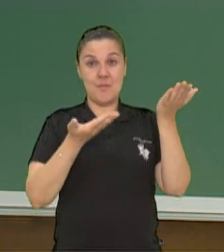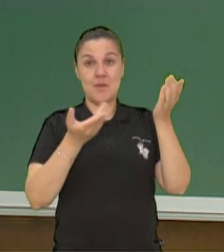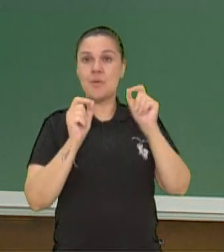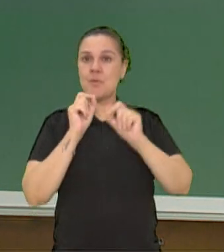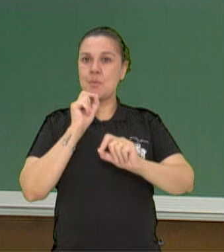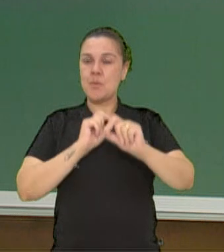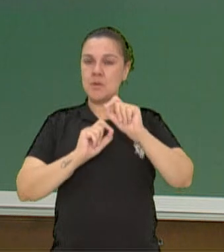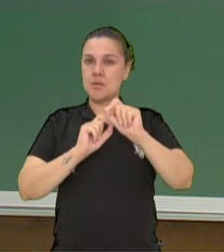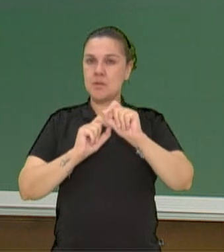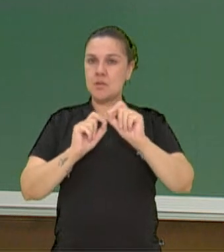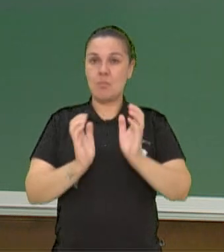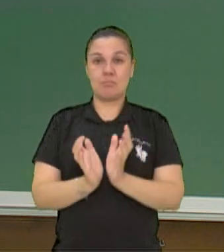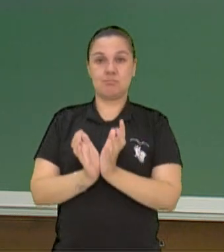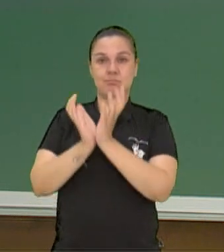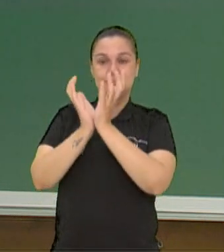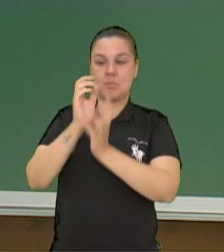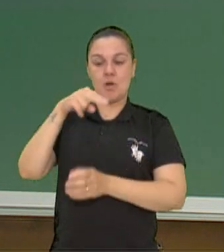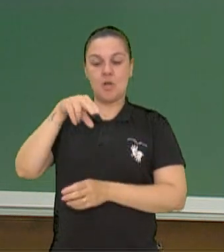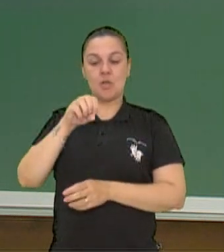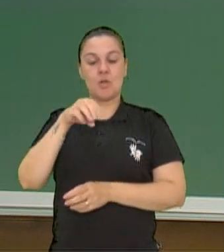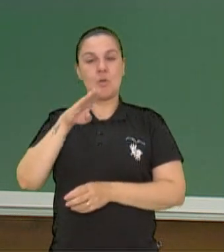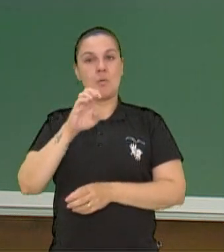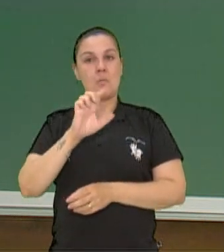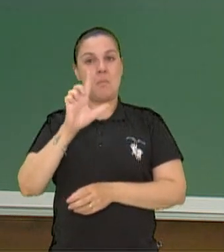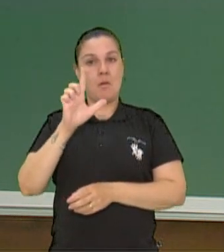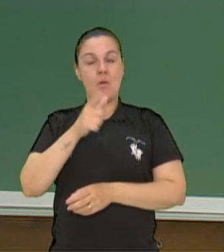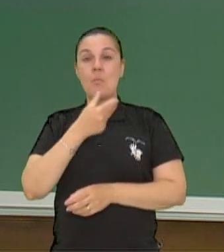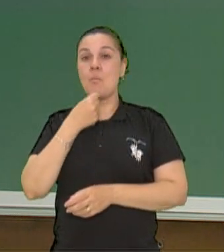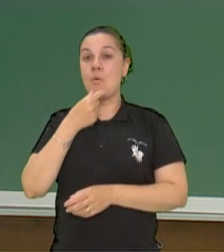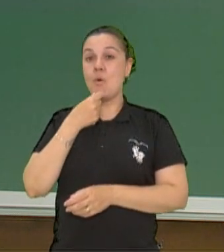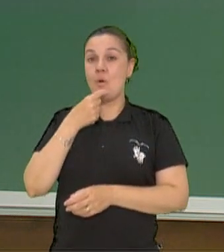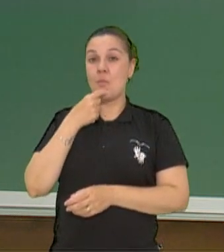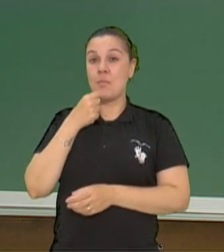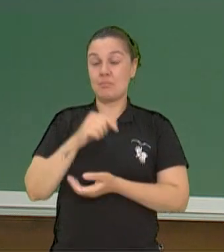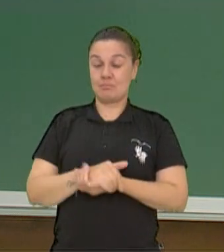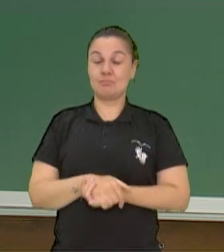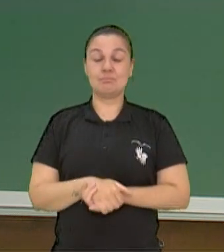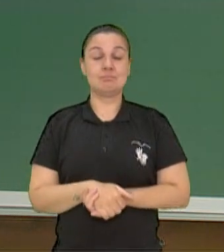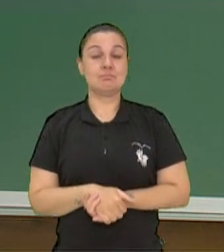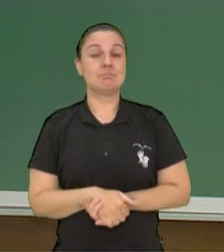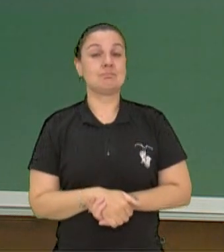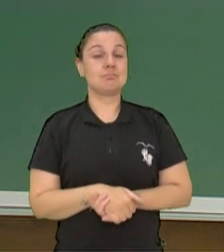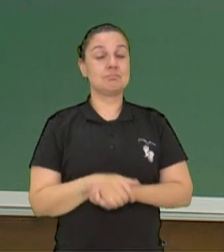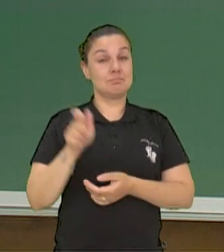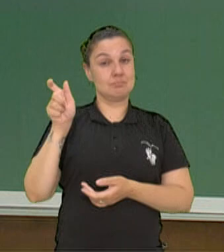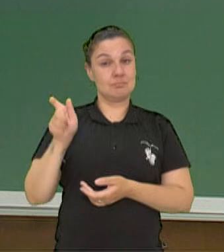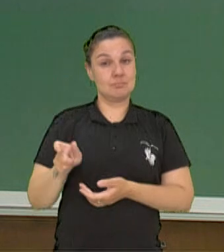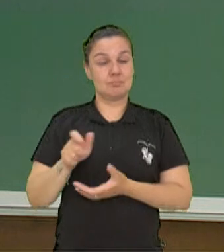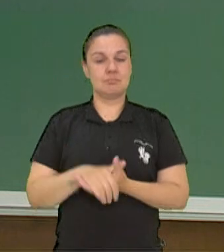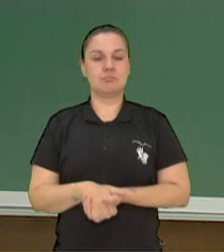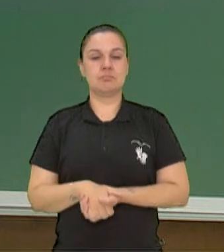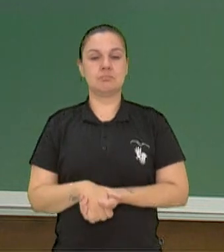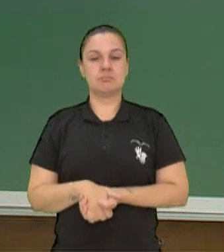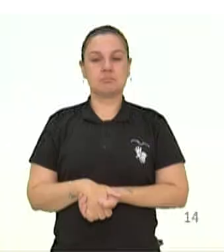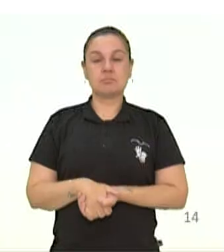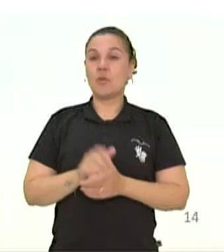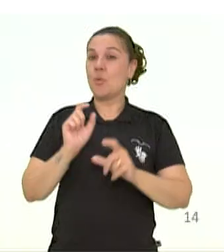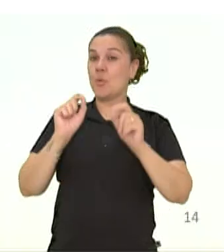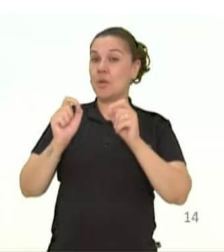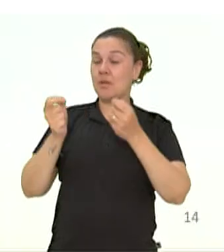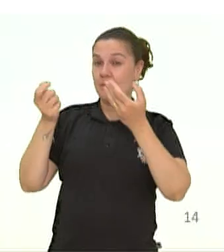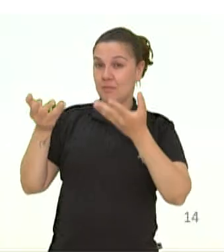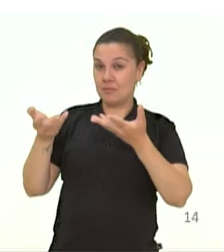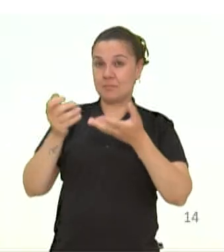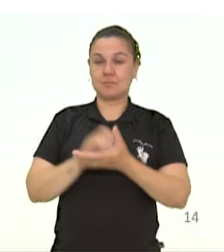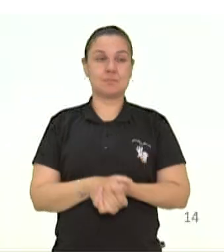o que deu o prêmio Nobel de Física para o Einstein, o efeito fotoelétrico. O efeito fotoelétrico, pessoal, nada mais é do